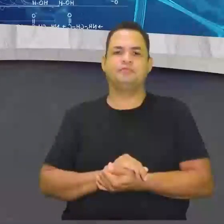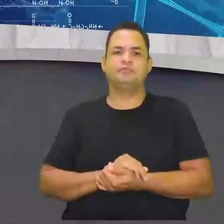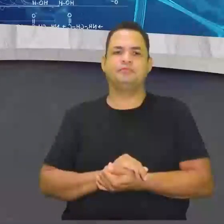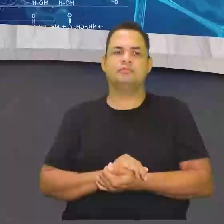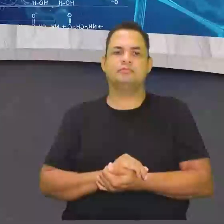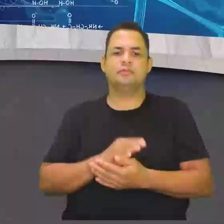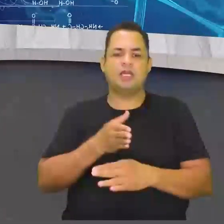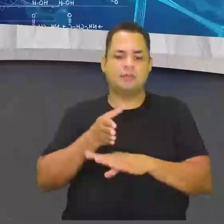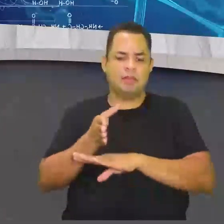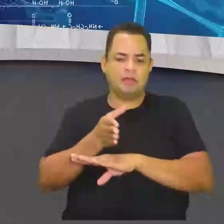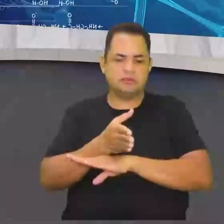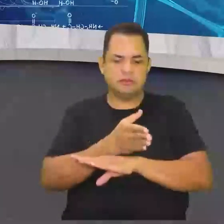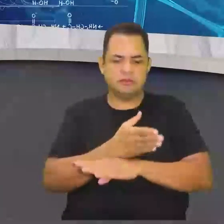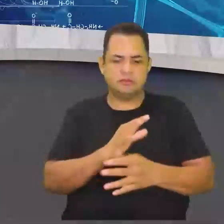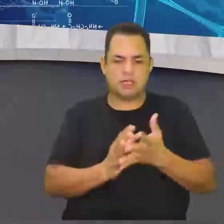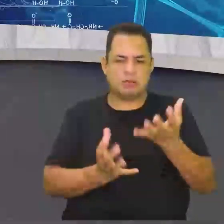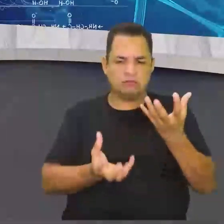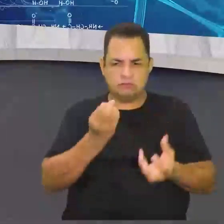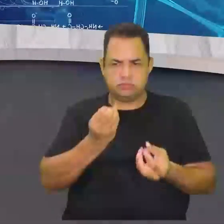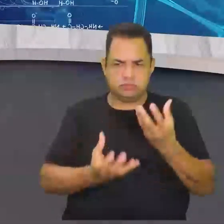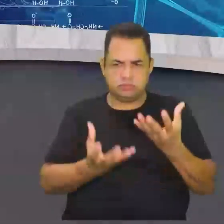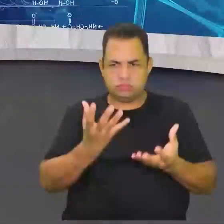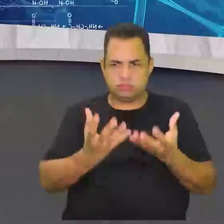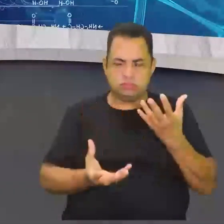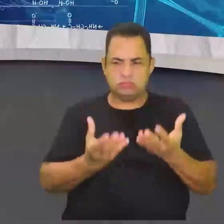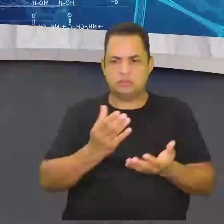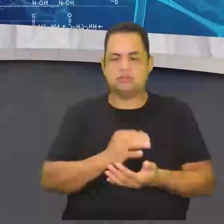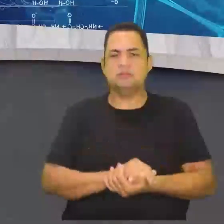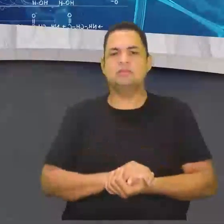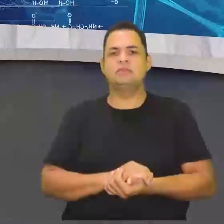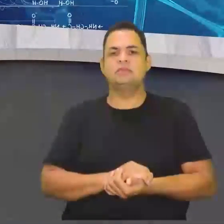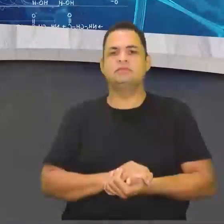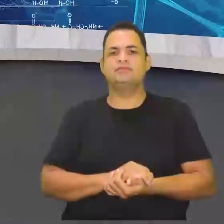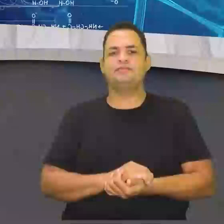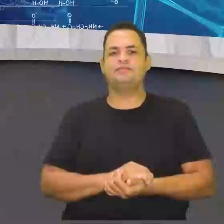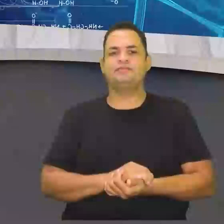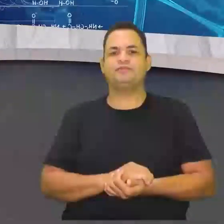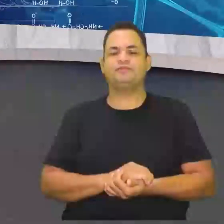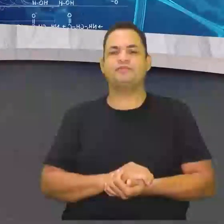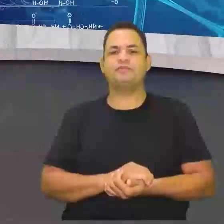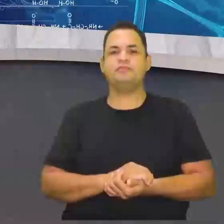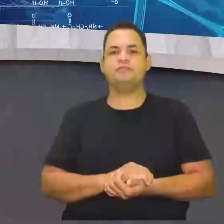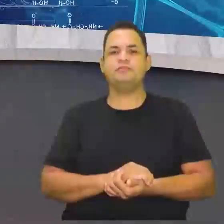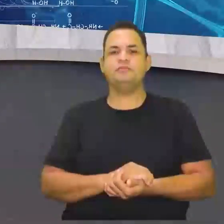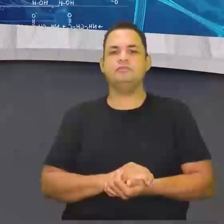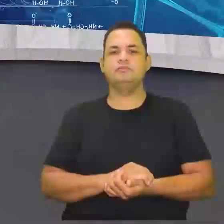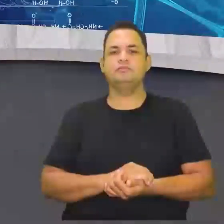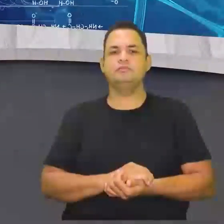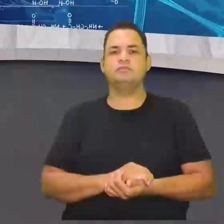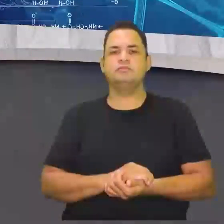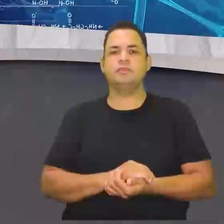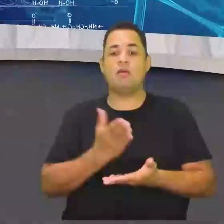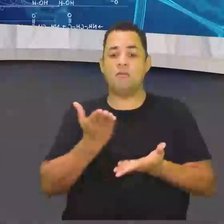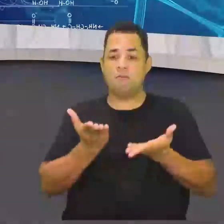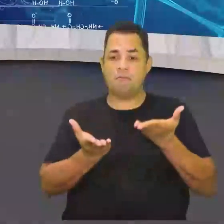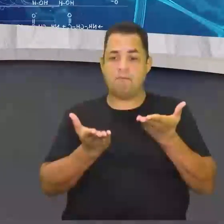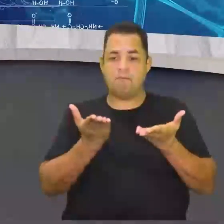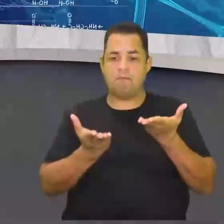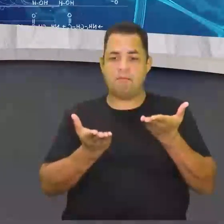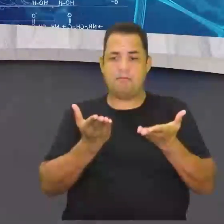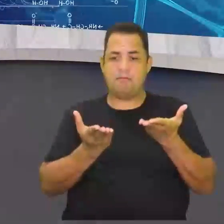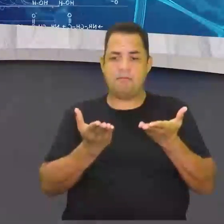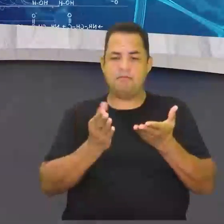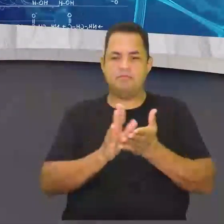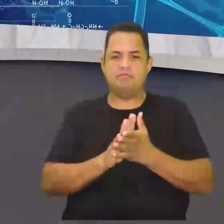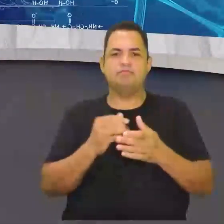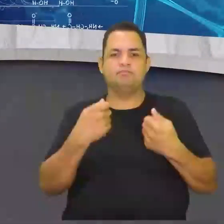ali vai estar participando da tua combustão. Outro detalhe importante é o balanceamento. Você vai ter